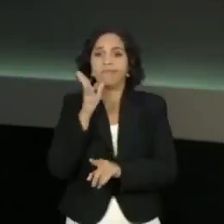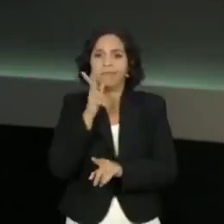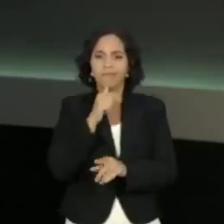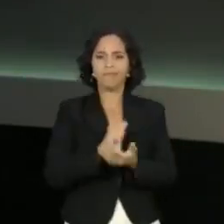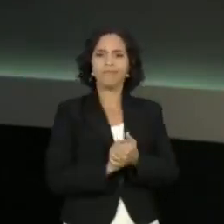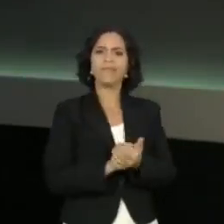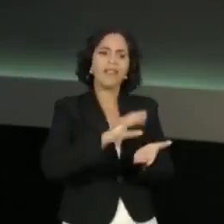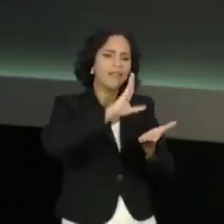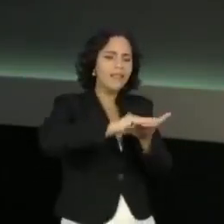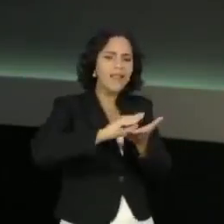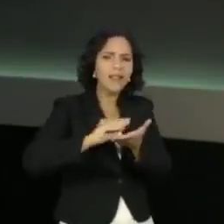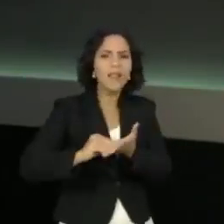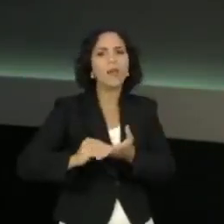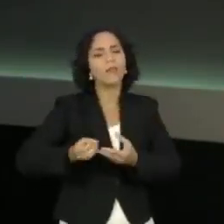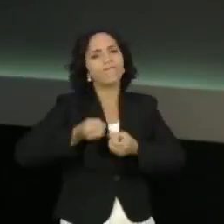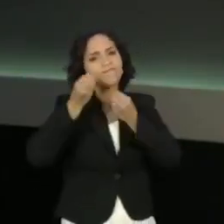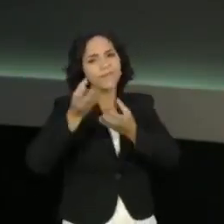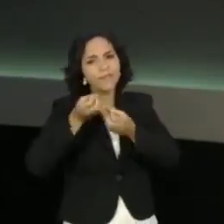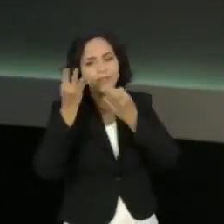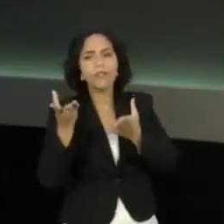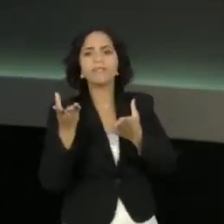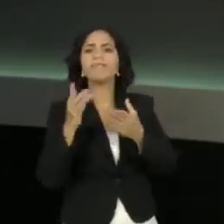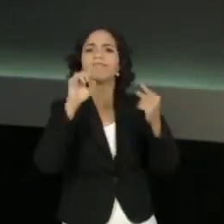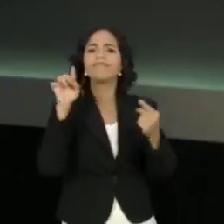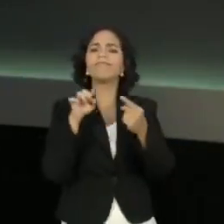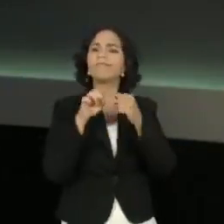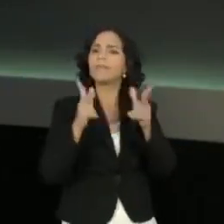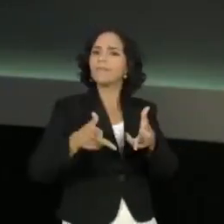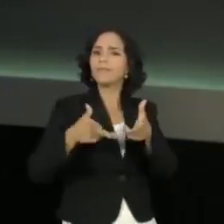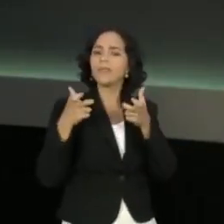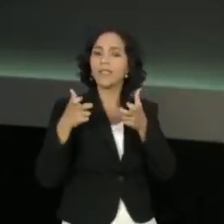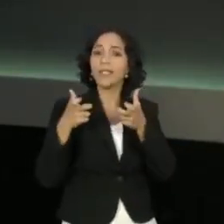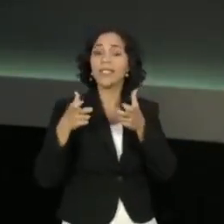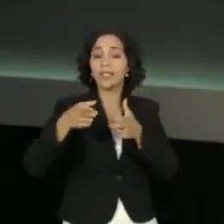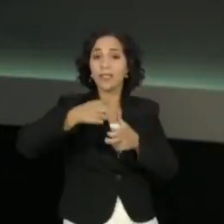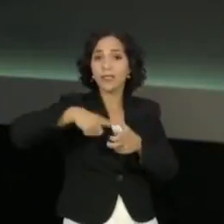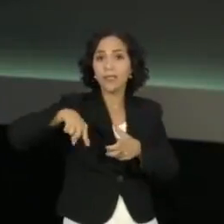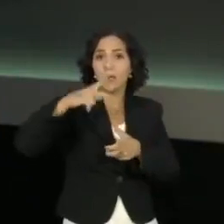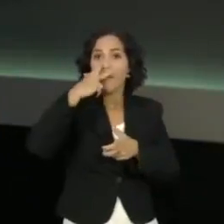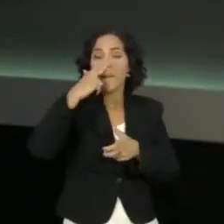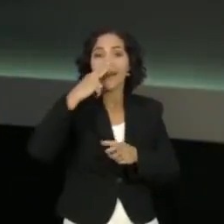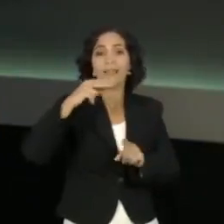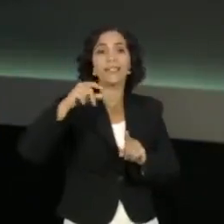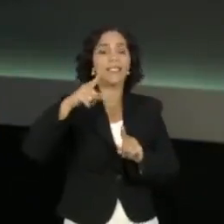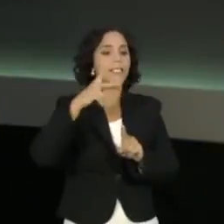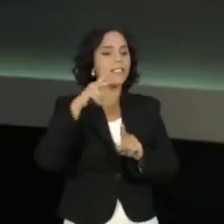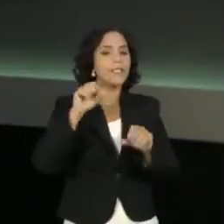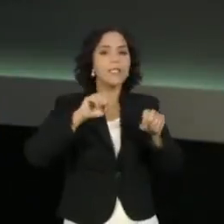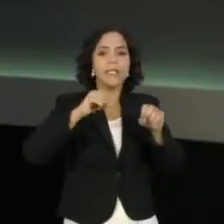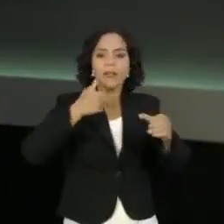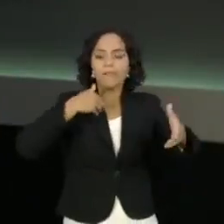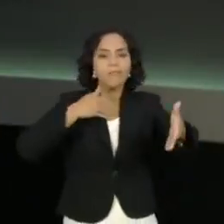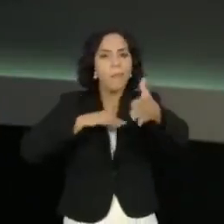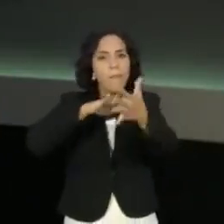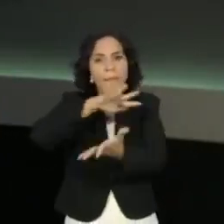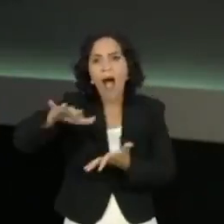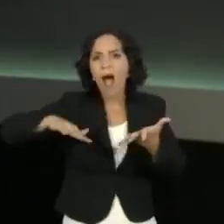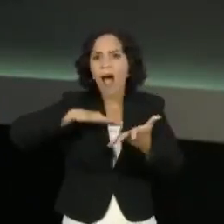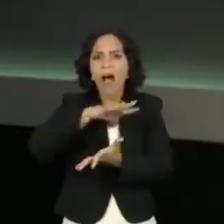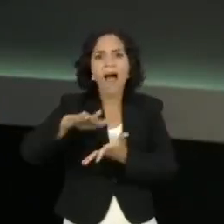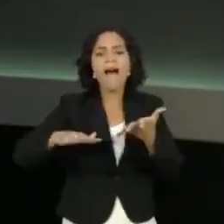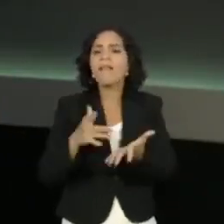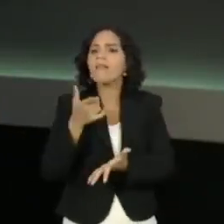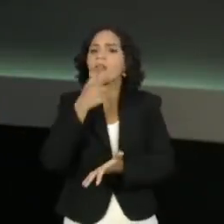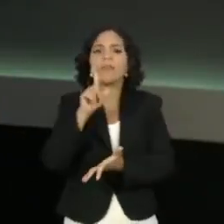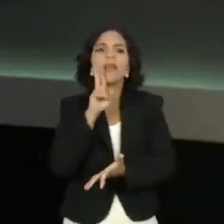dados objetivos, a gente percebe que a gente está imerso num sistema que não deu conta de responder